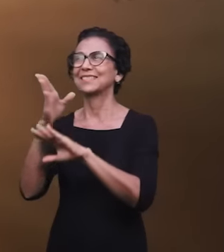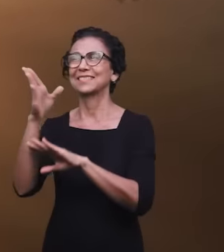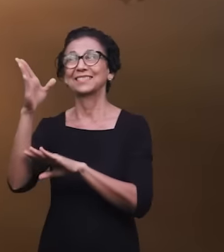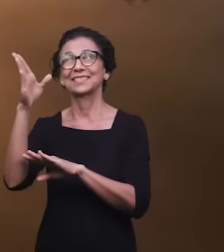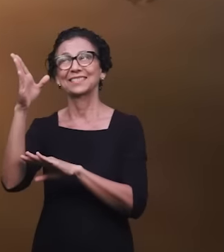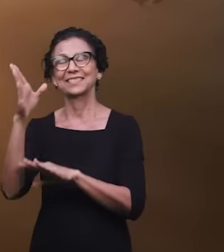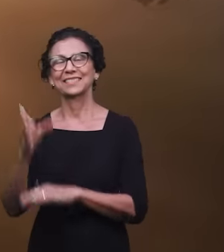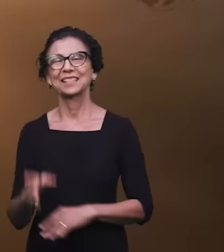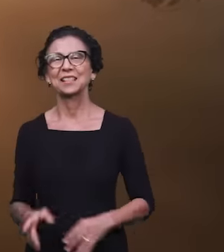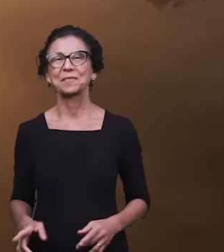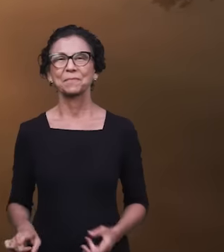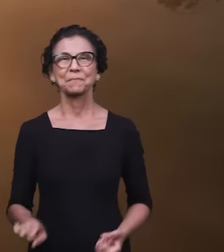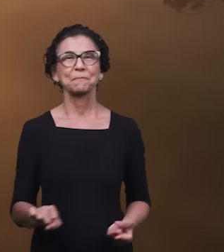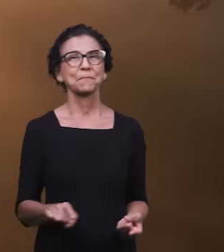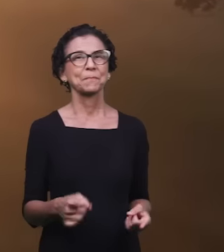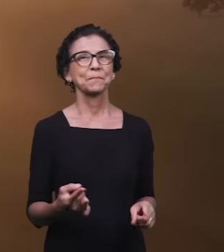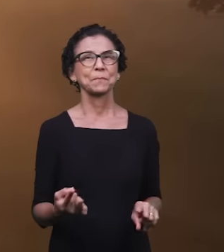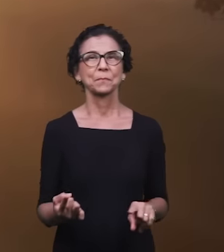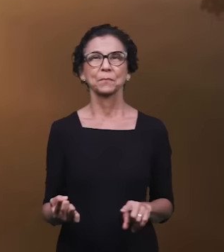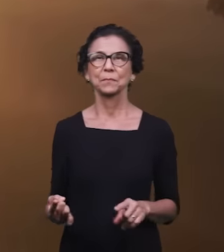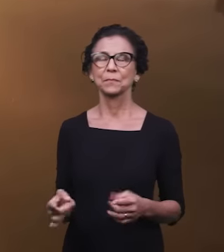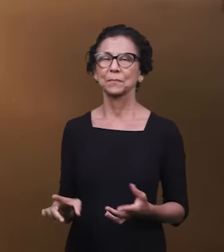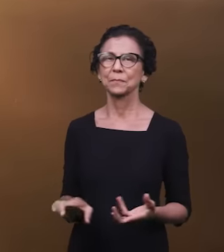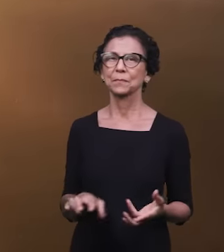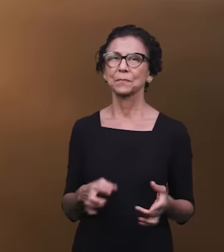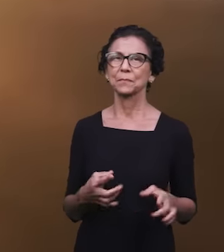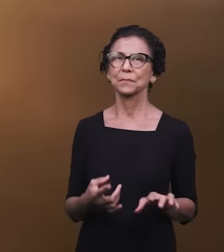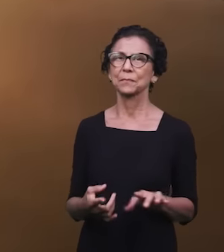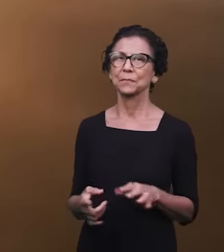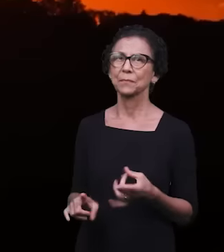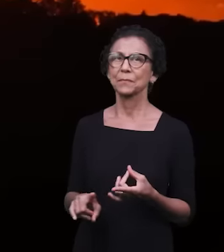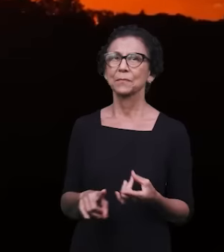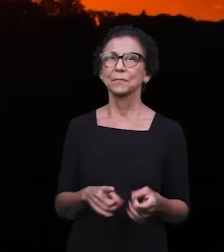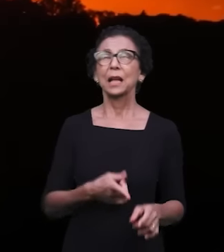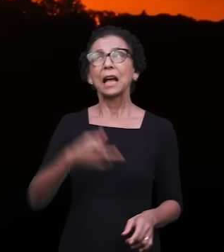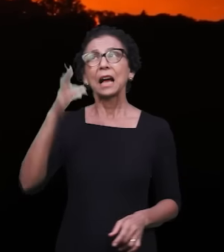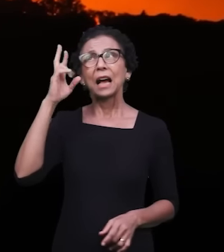ao céu chegar.